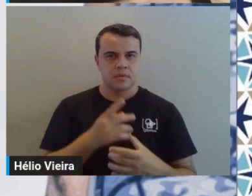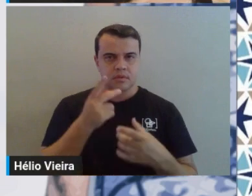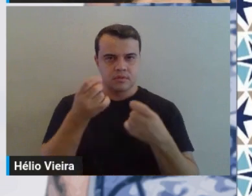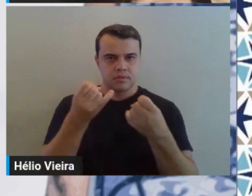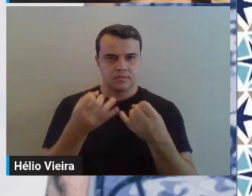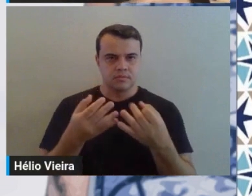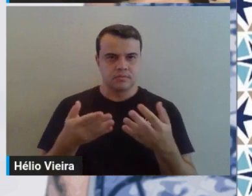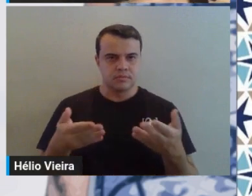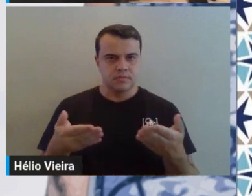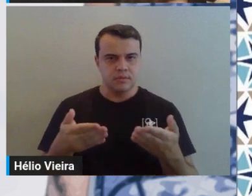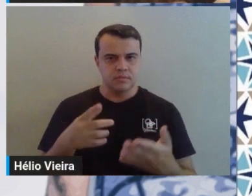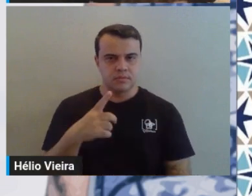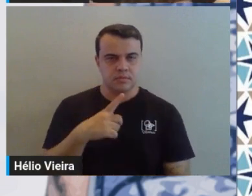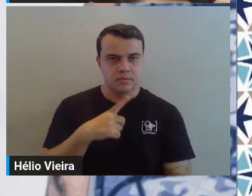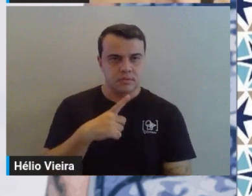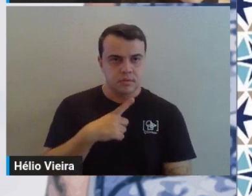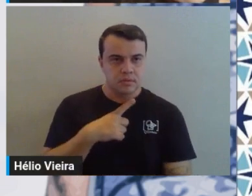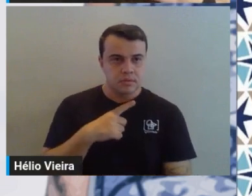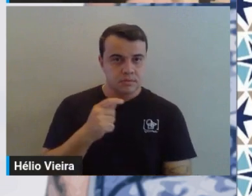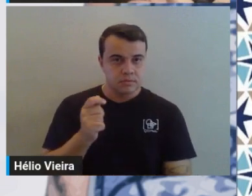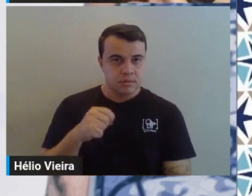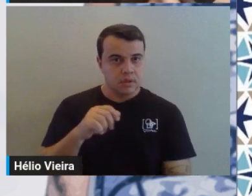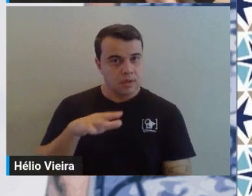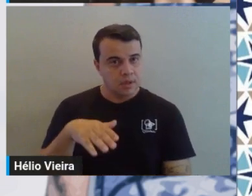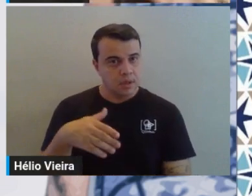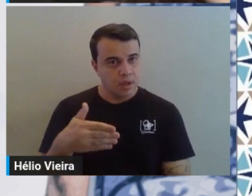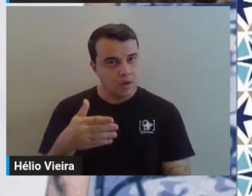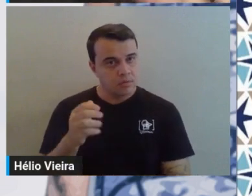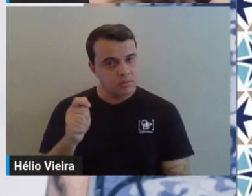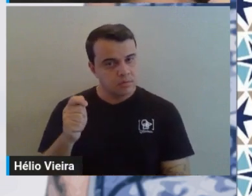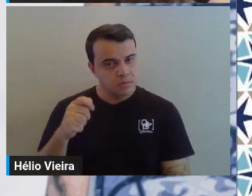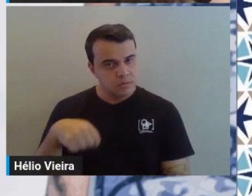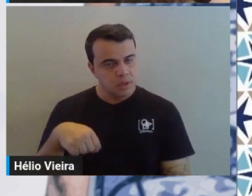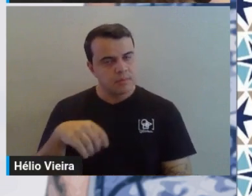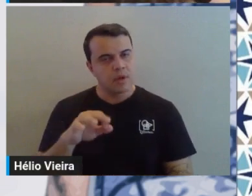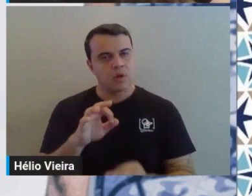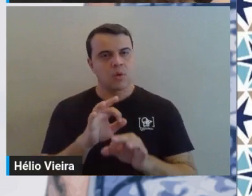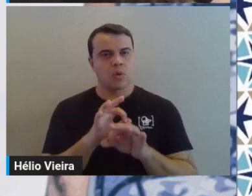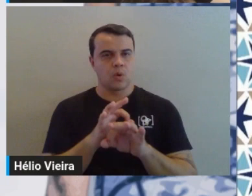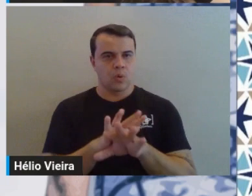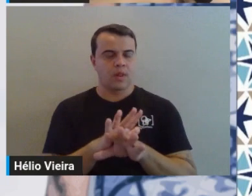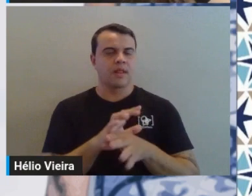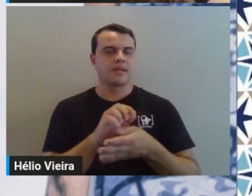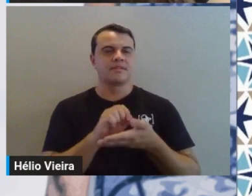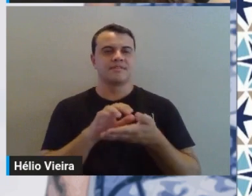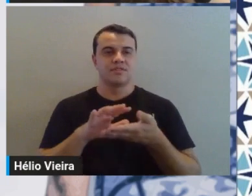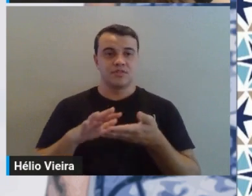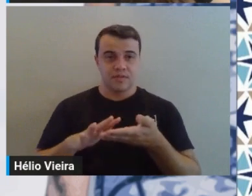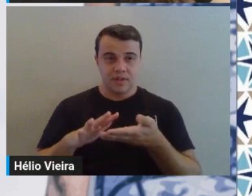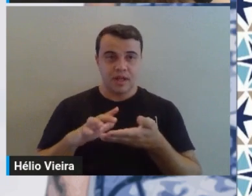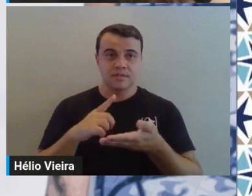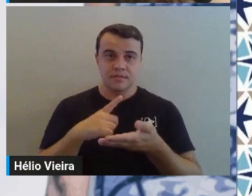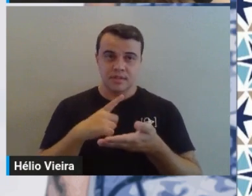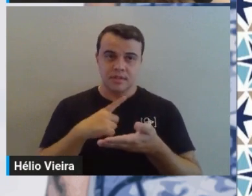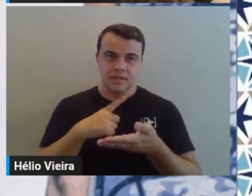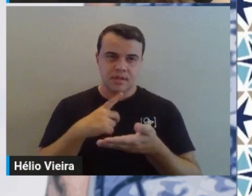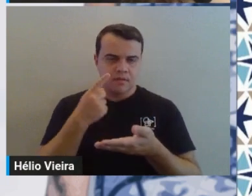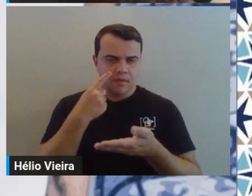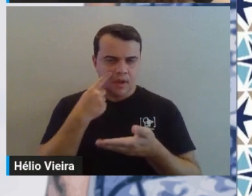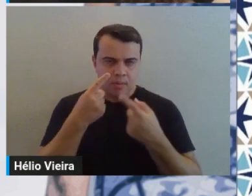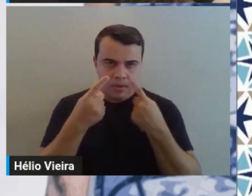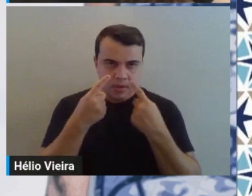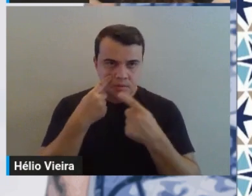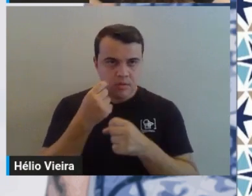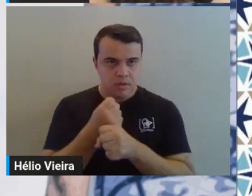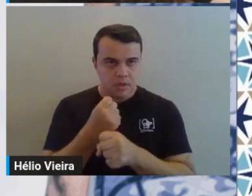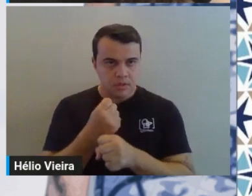verbalizar. Então, aí dá para ir concluindo a atividade que é a observação e a